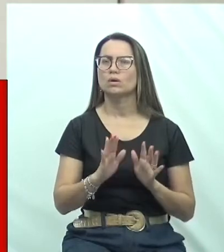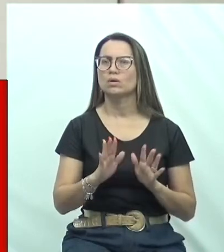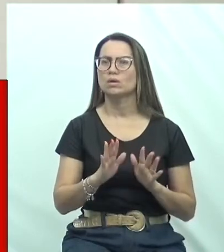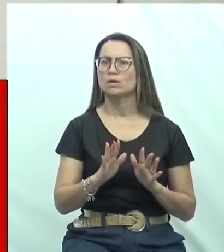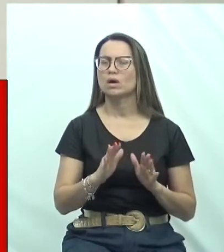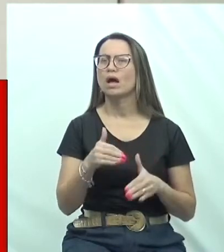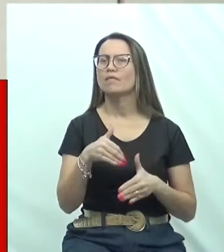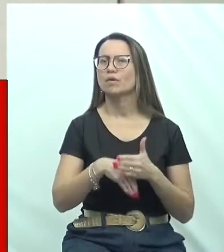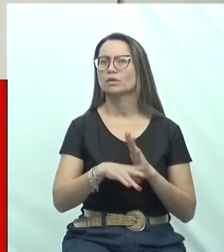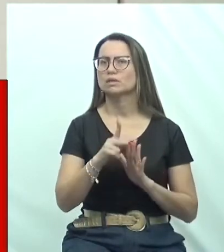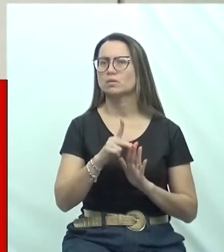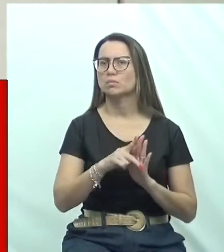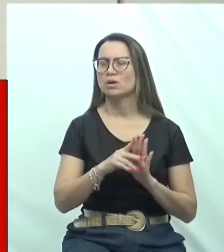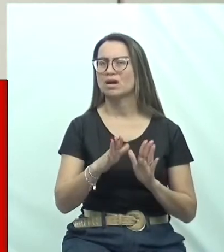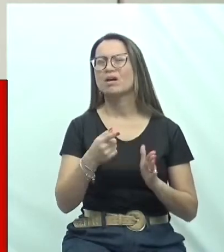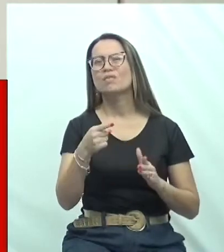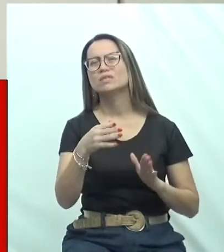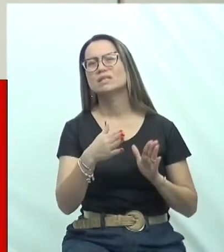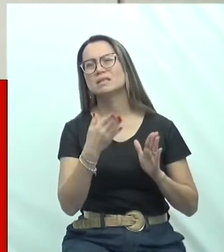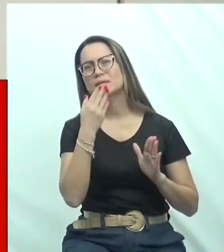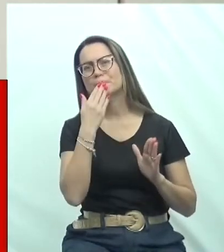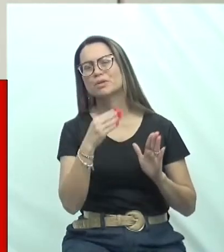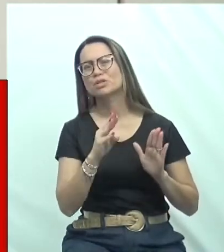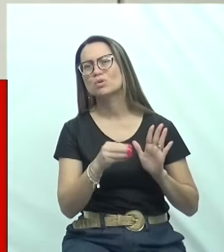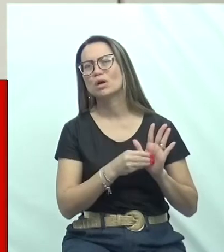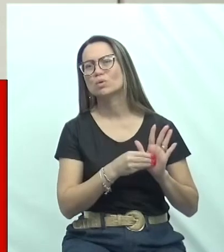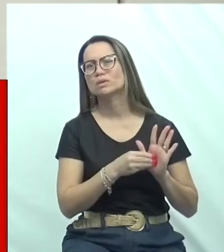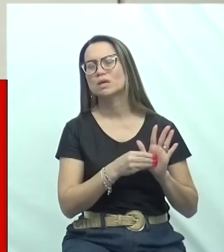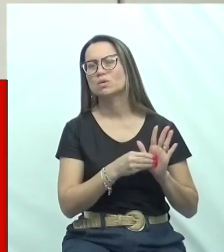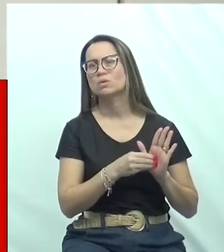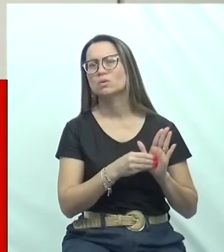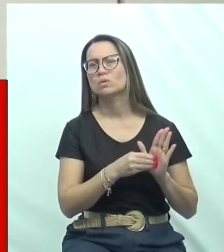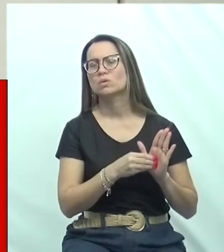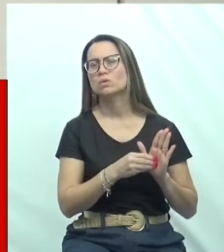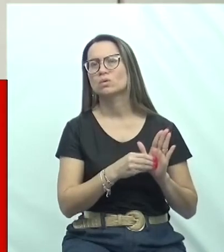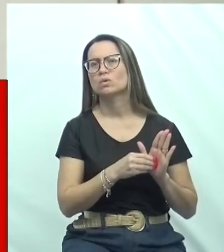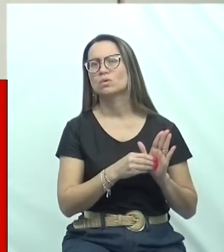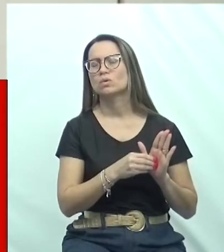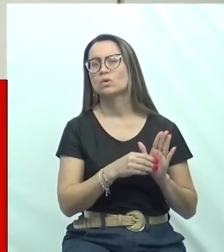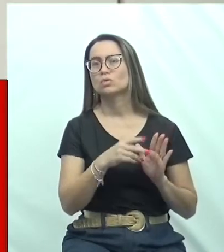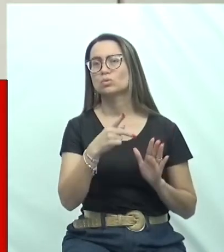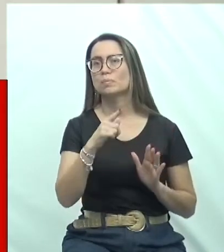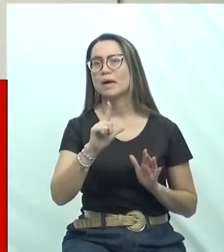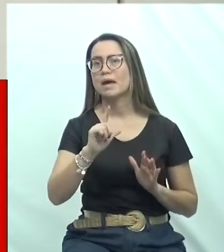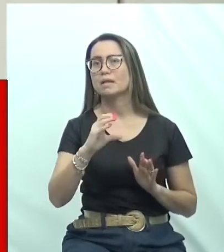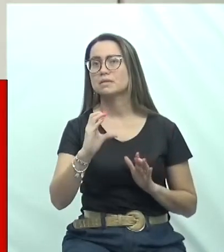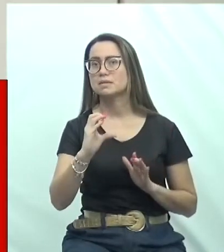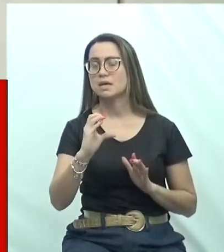Em votação, você está pedindo a inclusão em pauta. Inclusão na pauta do dia de hoje. Inclusão em pauta do PLC